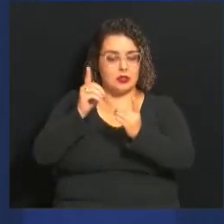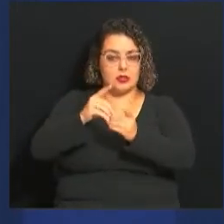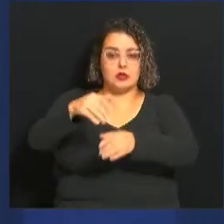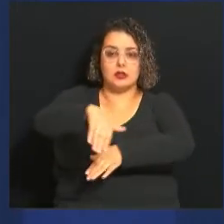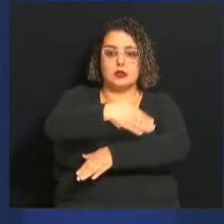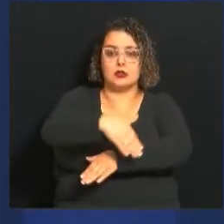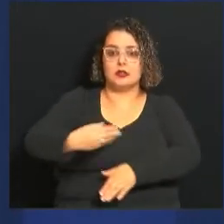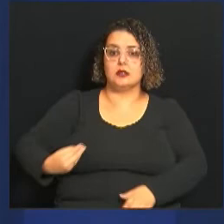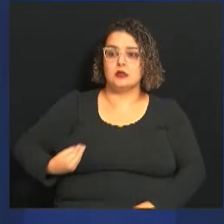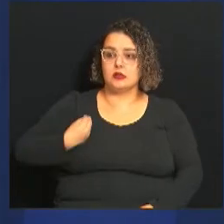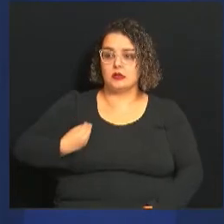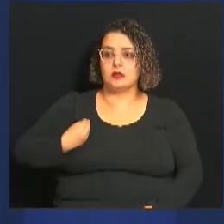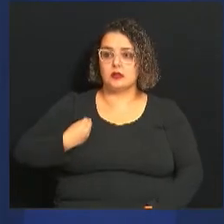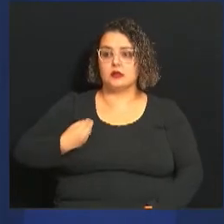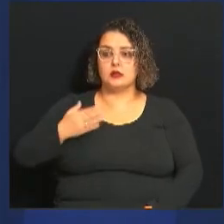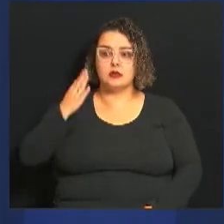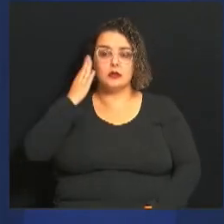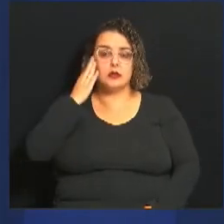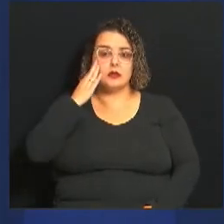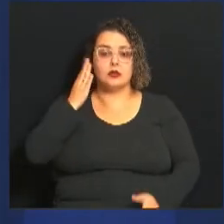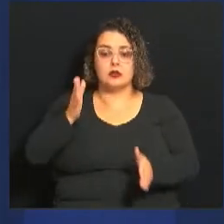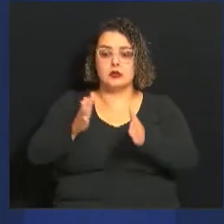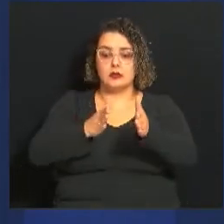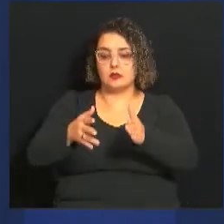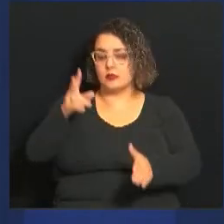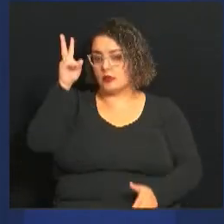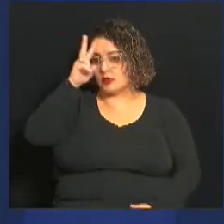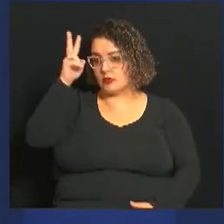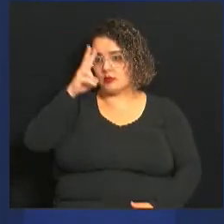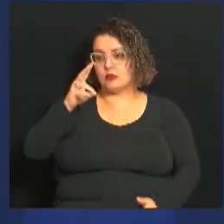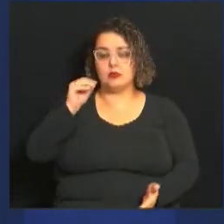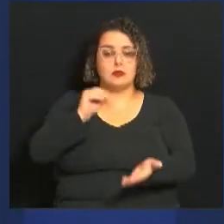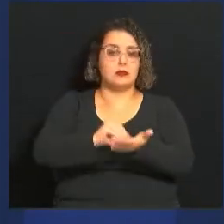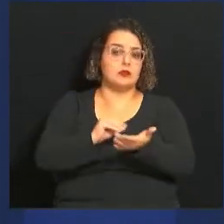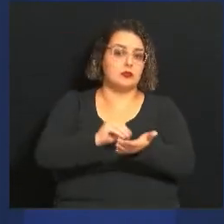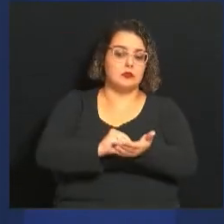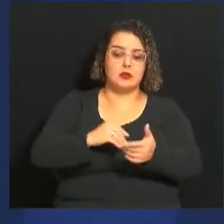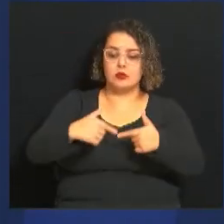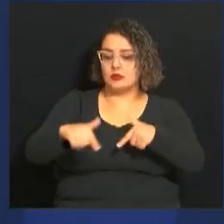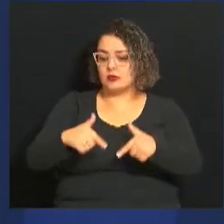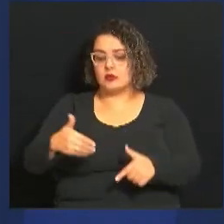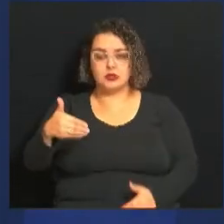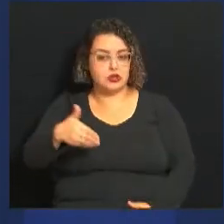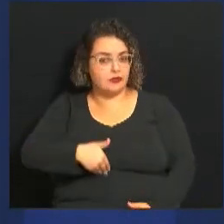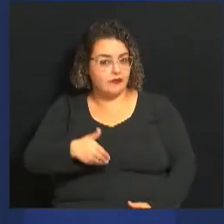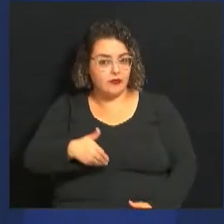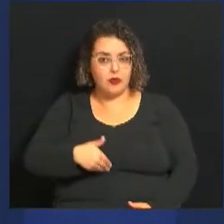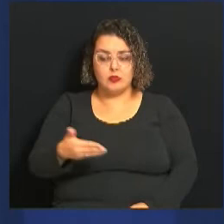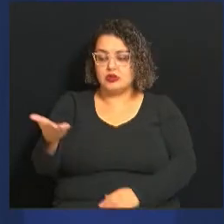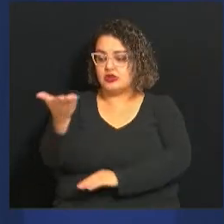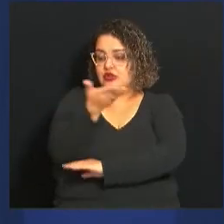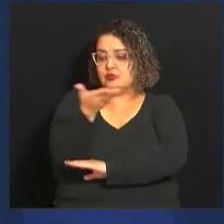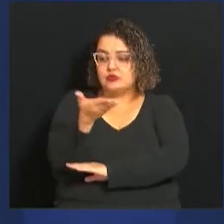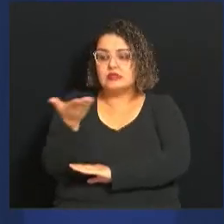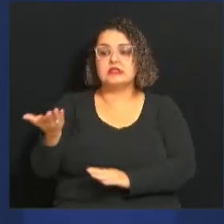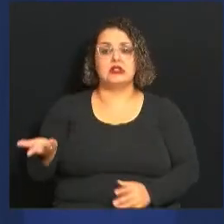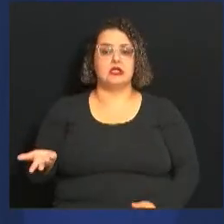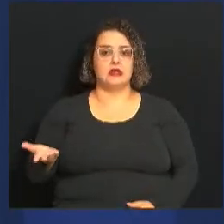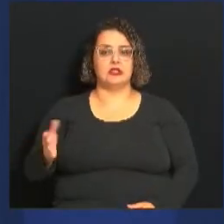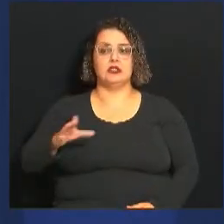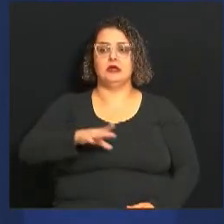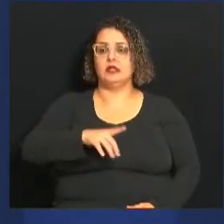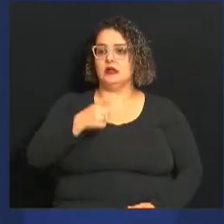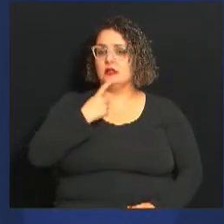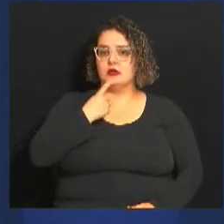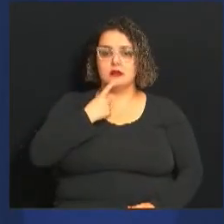trazer condições, porque a gente sabe, a gente está num período histórico de desemprego, de fome, de miséria, se agravou-se muito, e Campinas não está fora desse